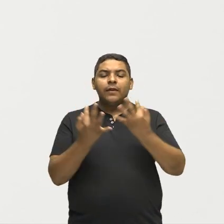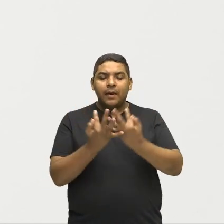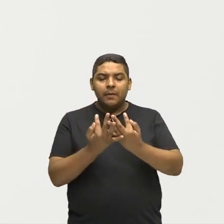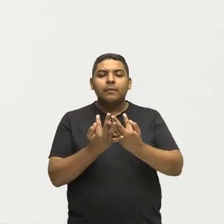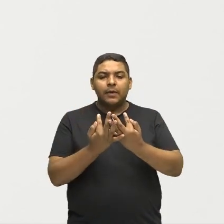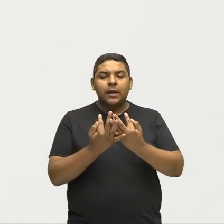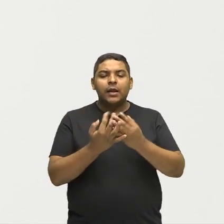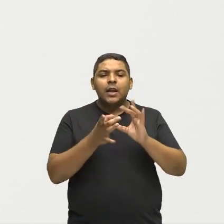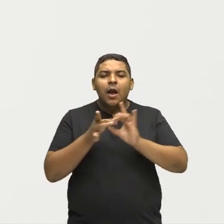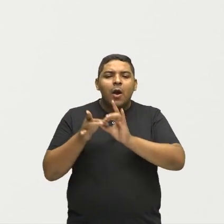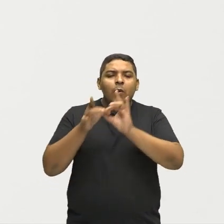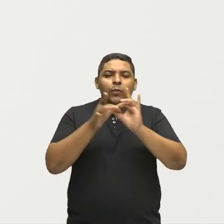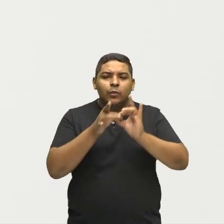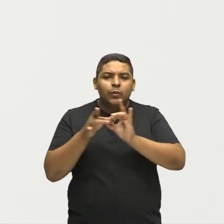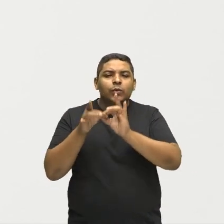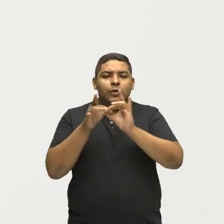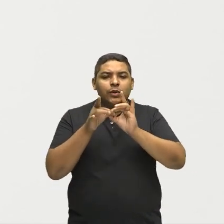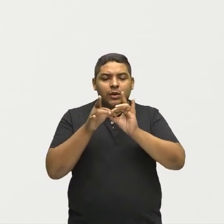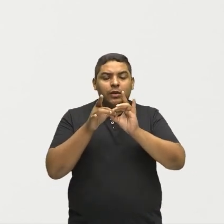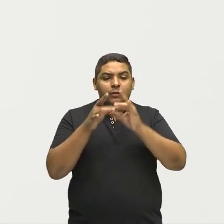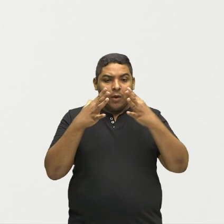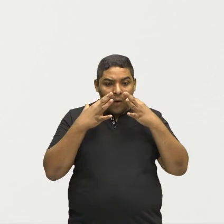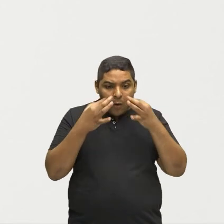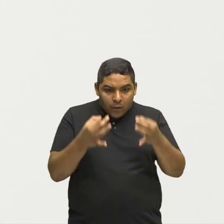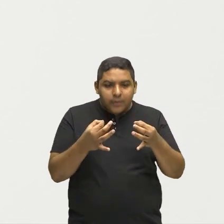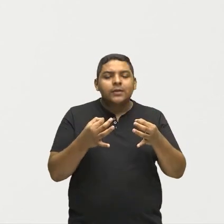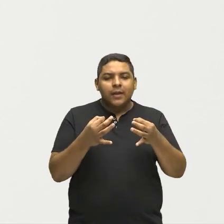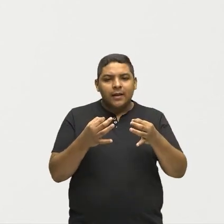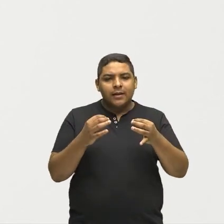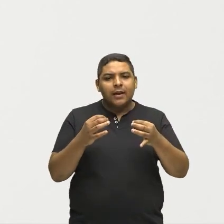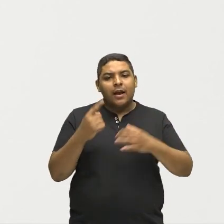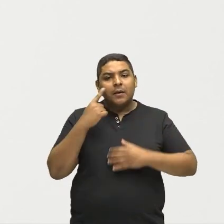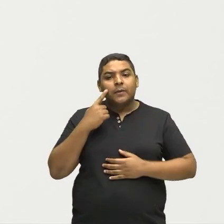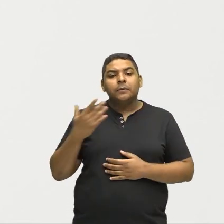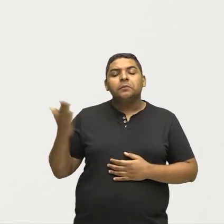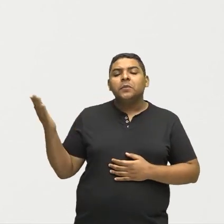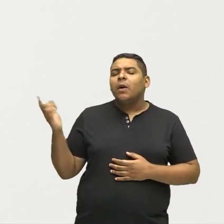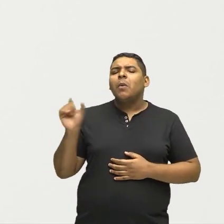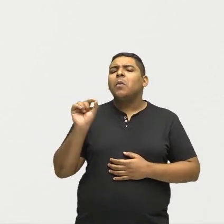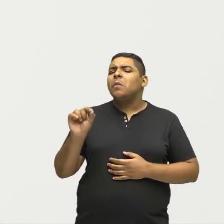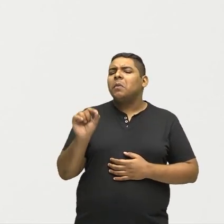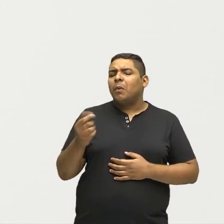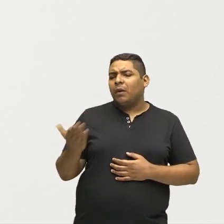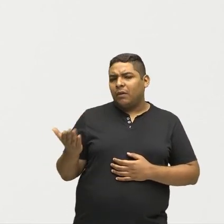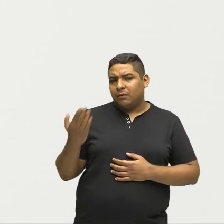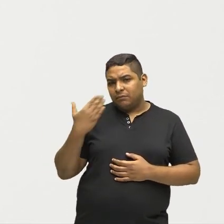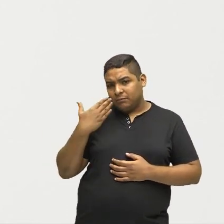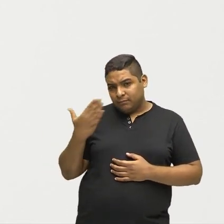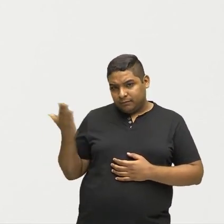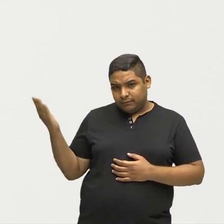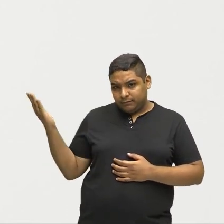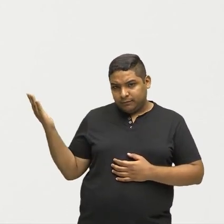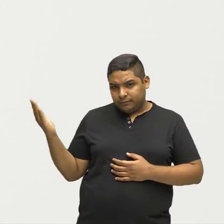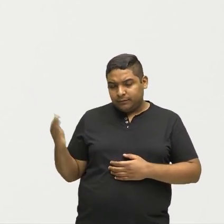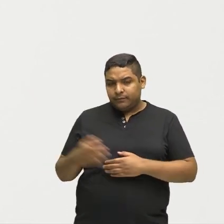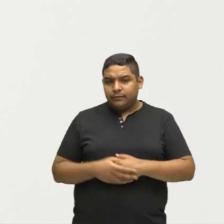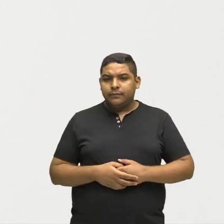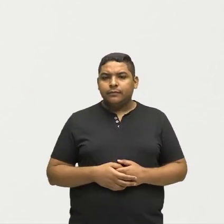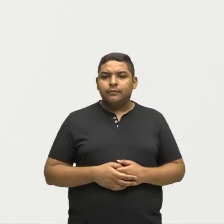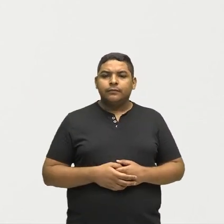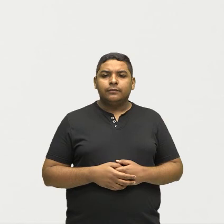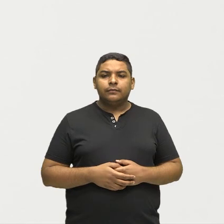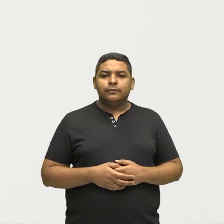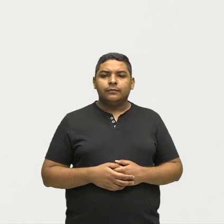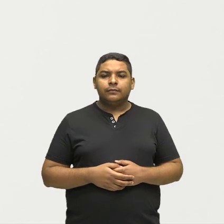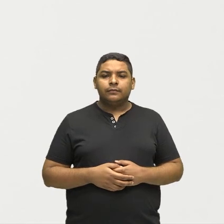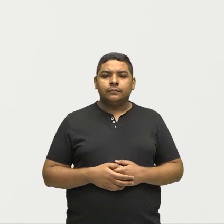unida, tá todo mundo concentrado fazendo esta atividade. O que é essa atividade que eles estão fazendo aí? É o verb cook, que é